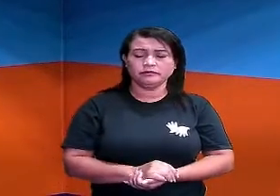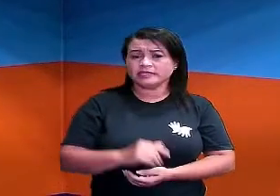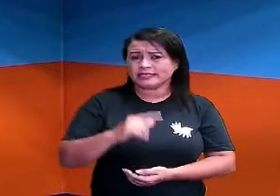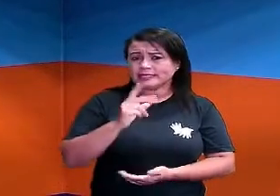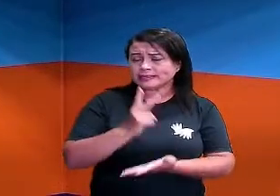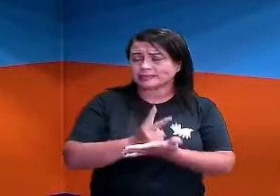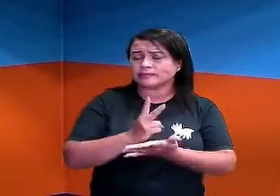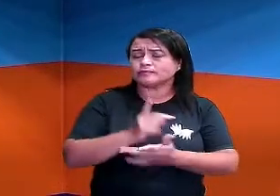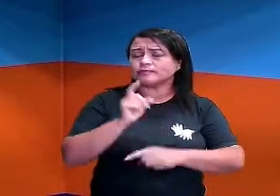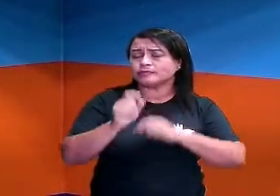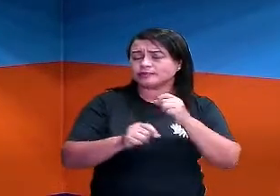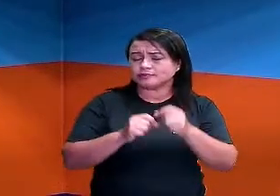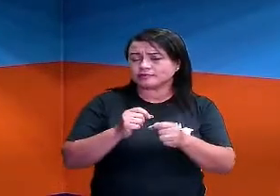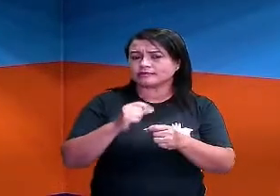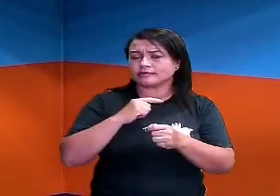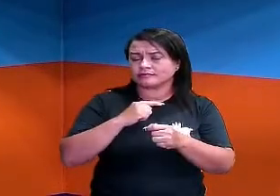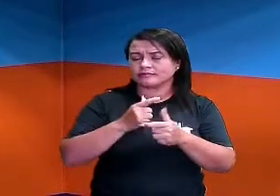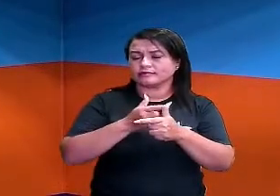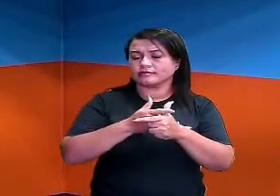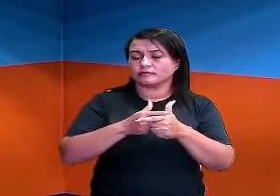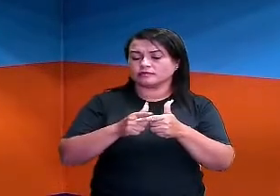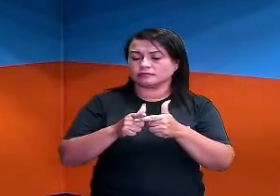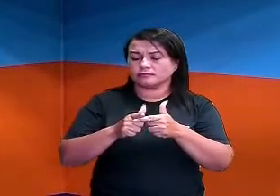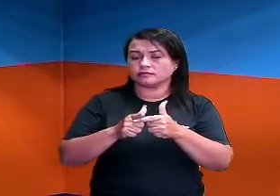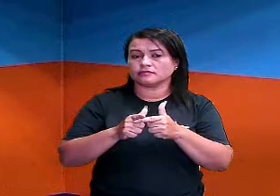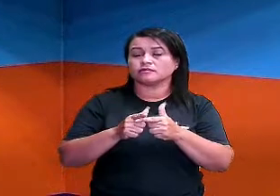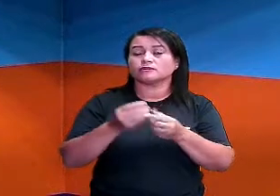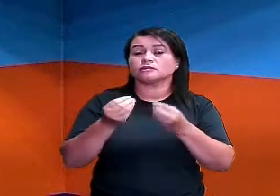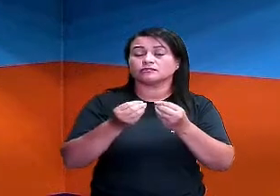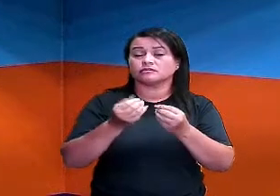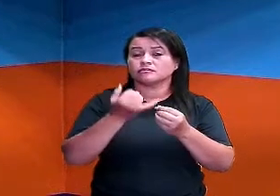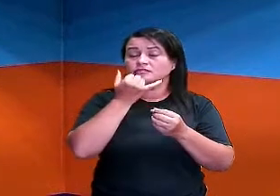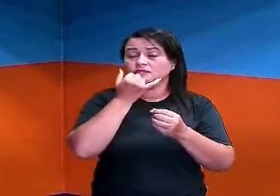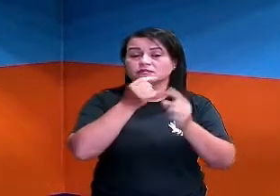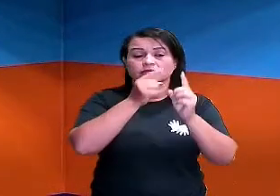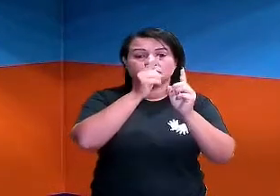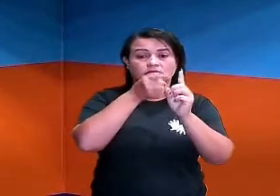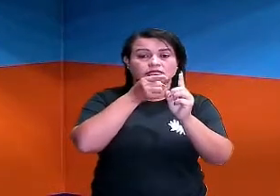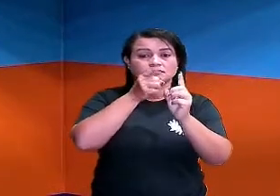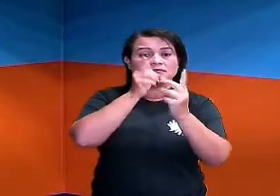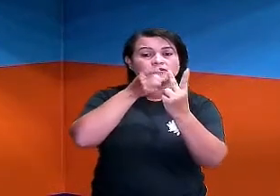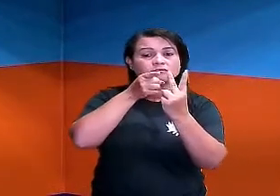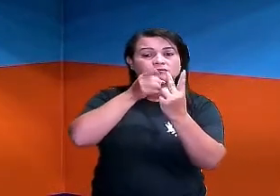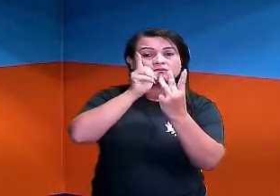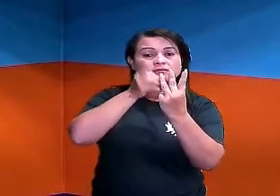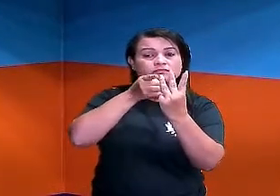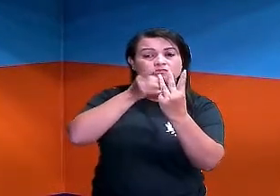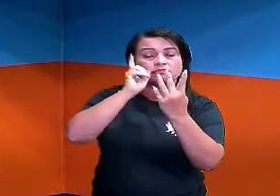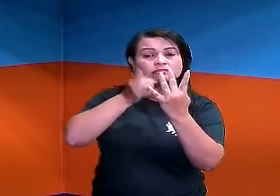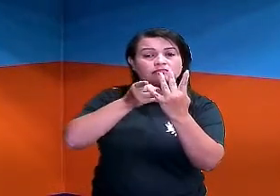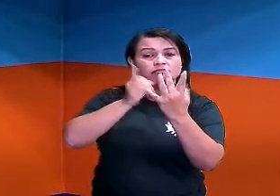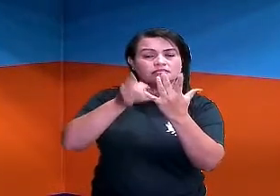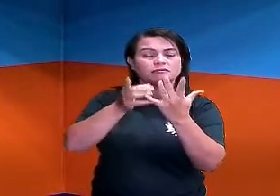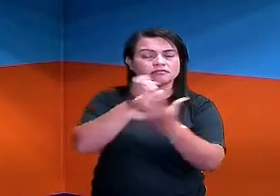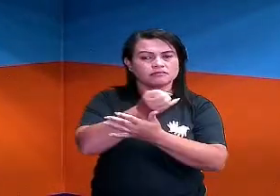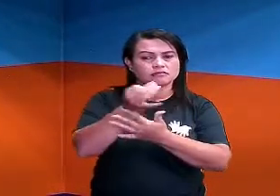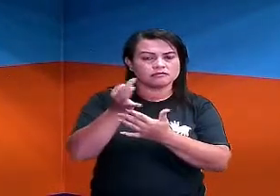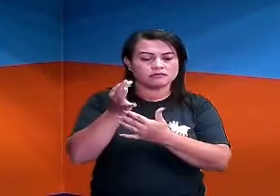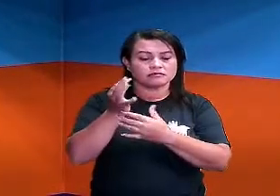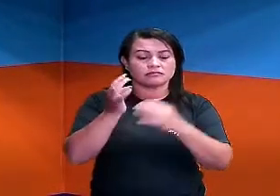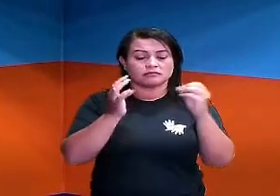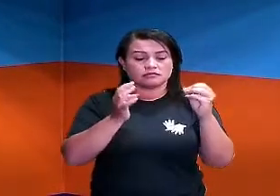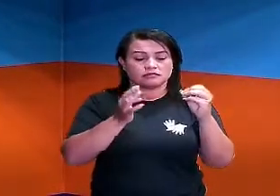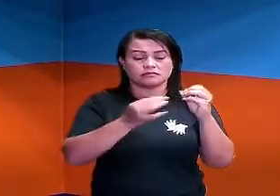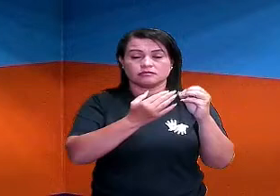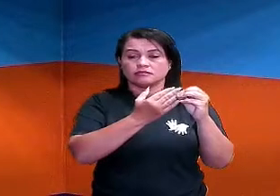está dividido em quantas partes iguais esses tracinhos? Você contou os tracinhos, como eu pedi para você contar? Então, do 0